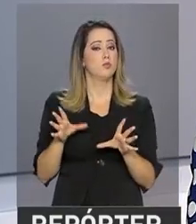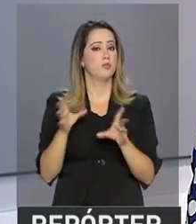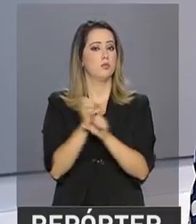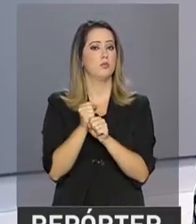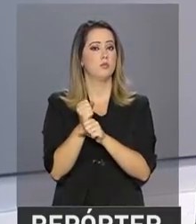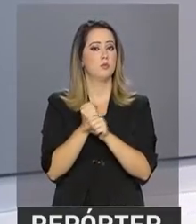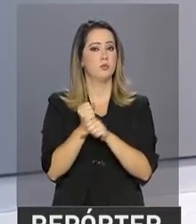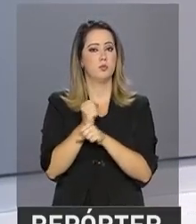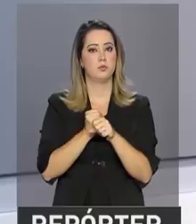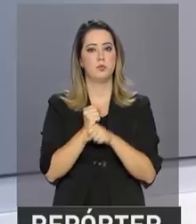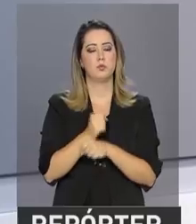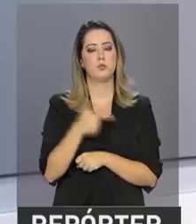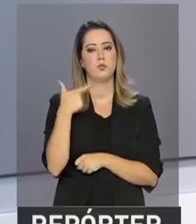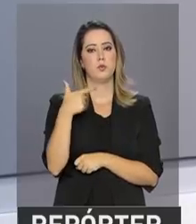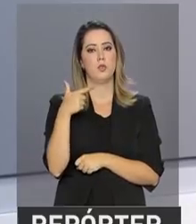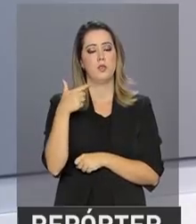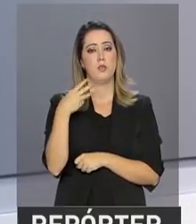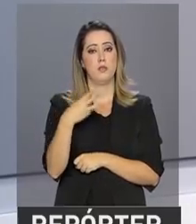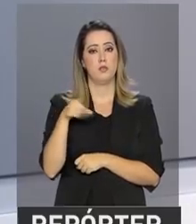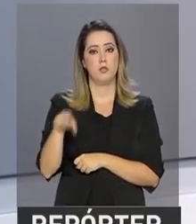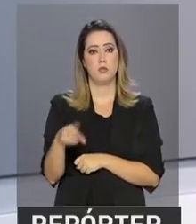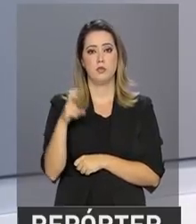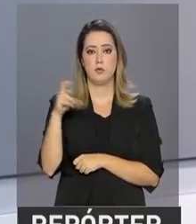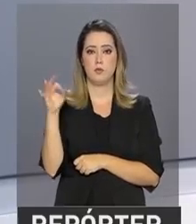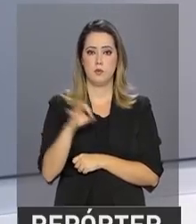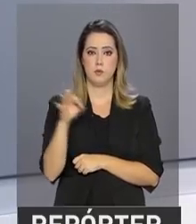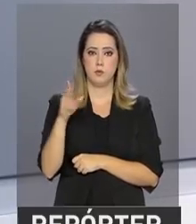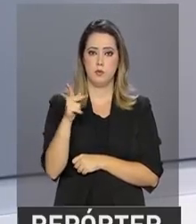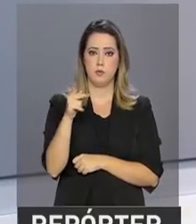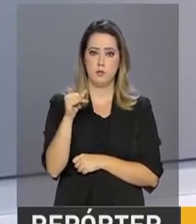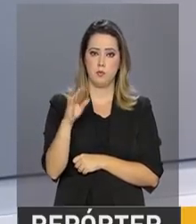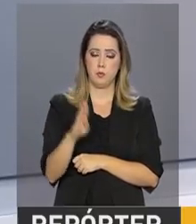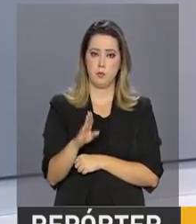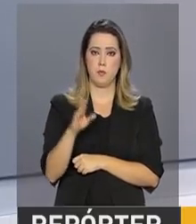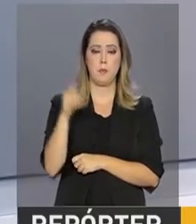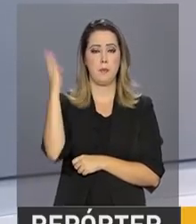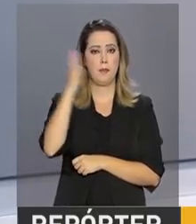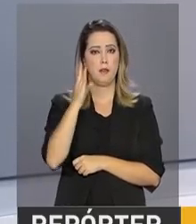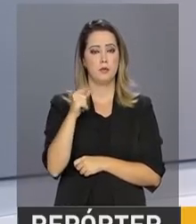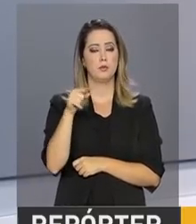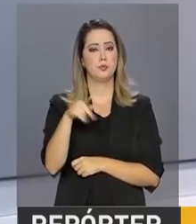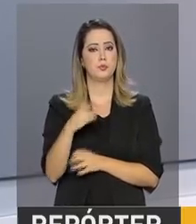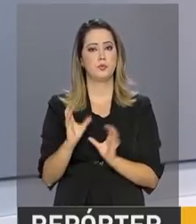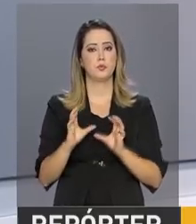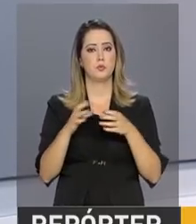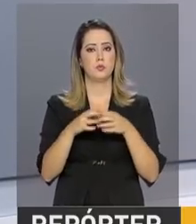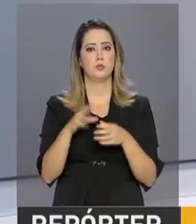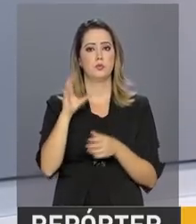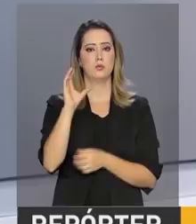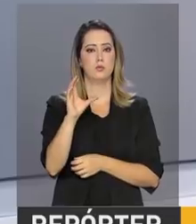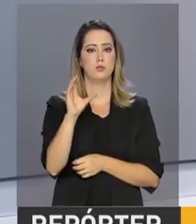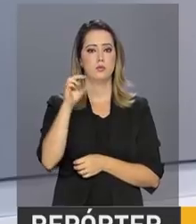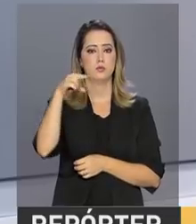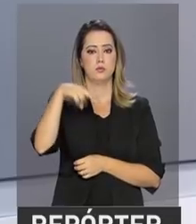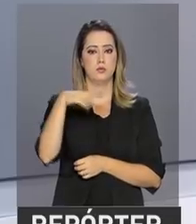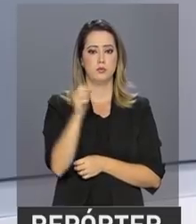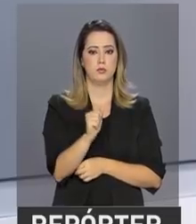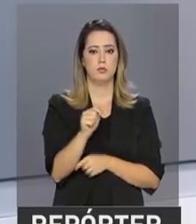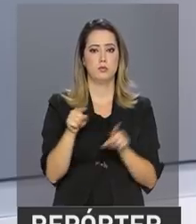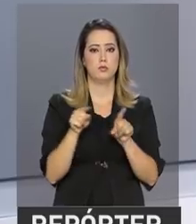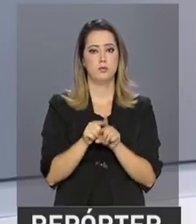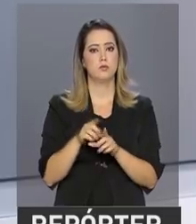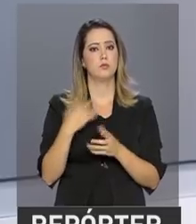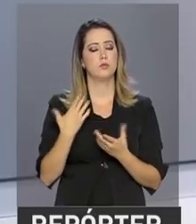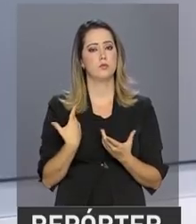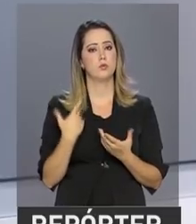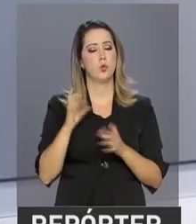com uma participação de 23,5 por cento no pib brasileiro segundo a confederação da agricultura e pecuária do brasil cna